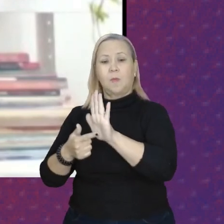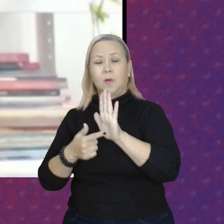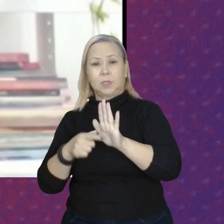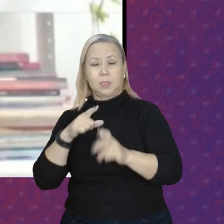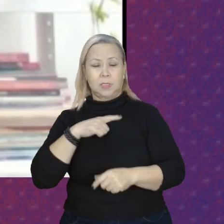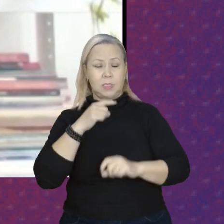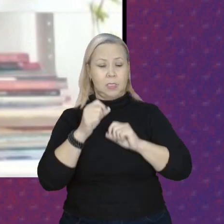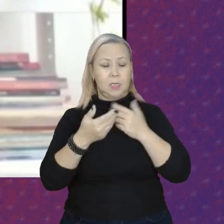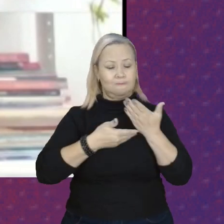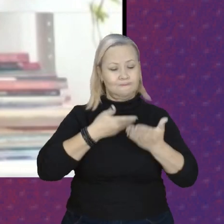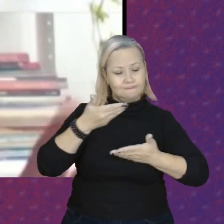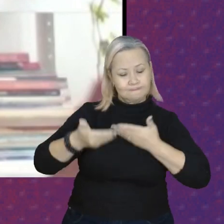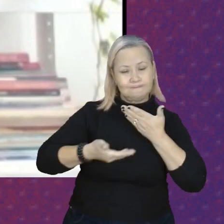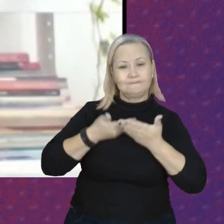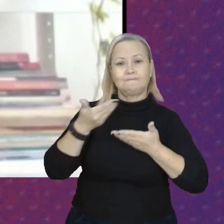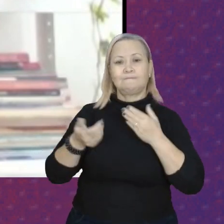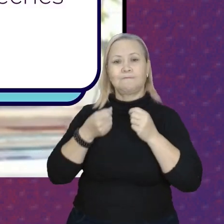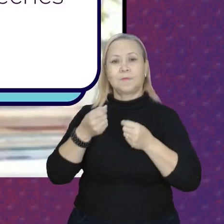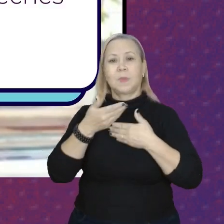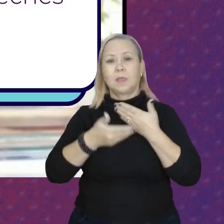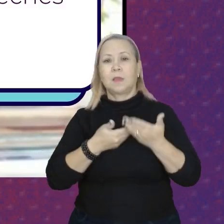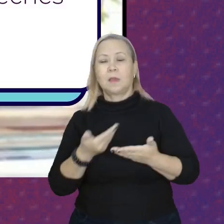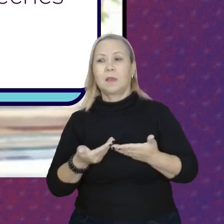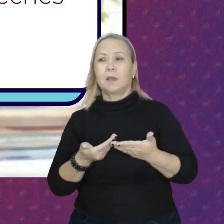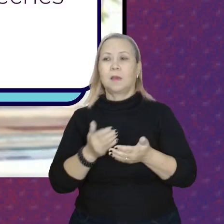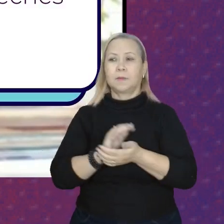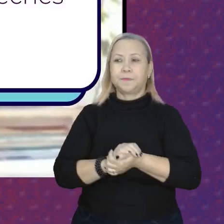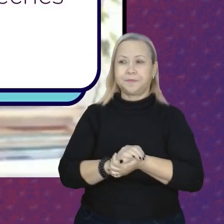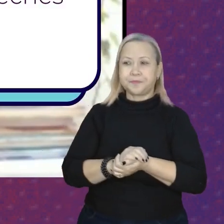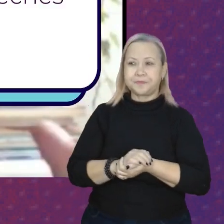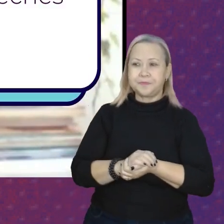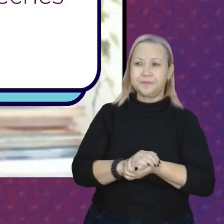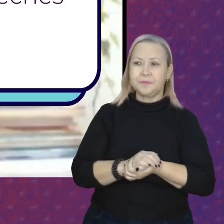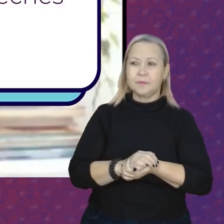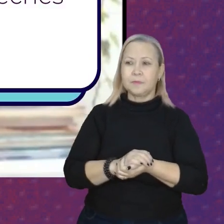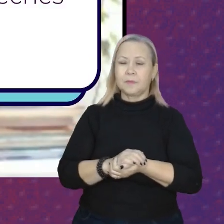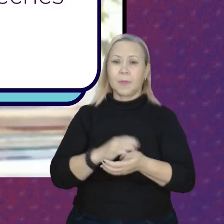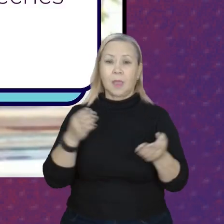uma correlação entre a renda das famílias